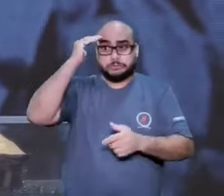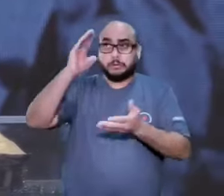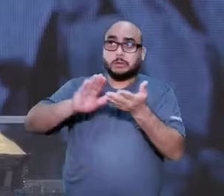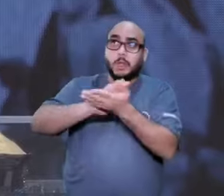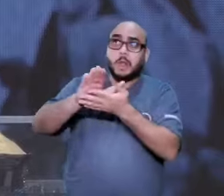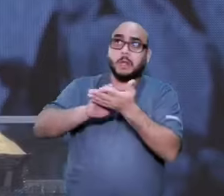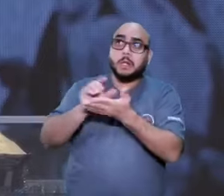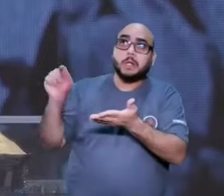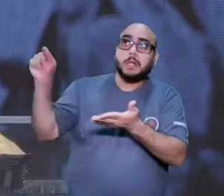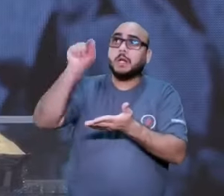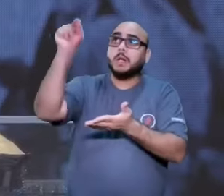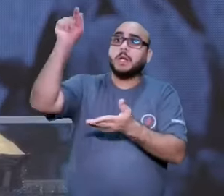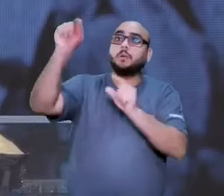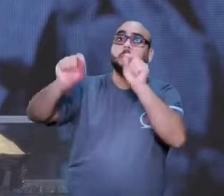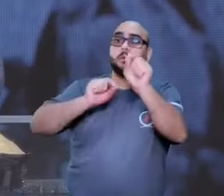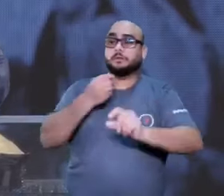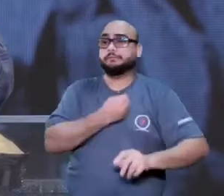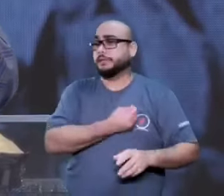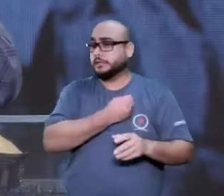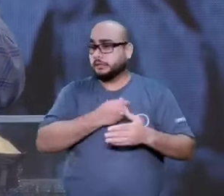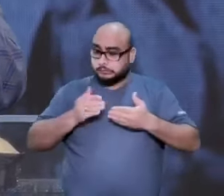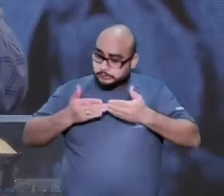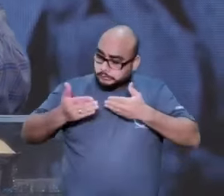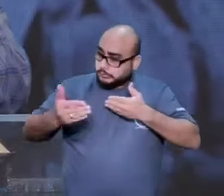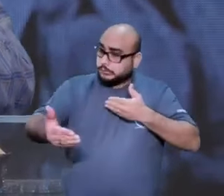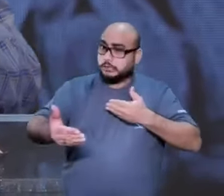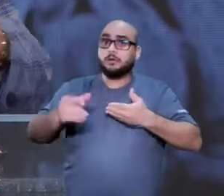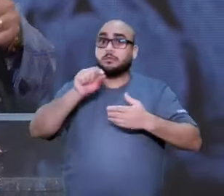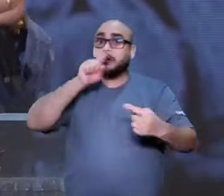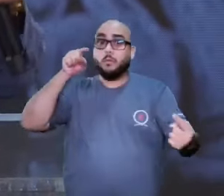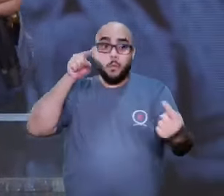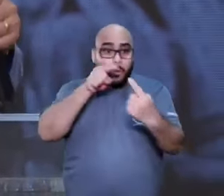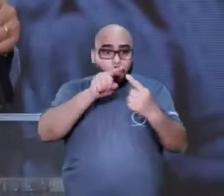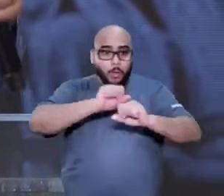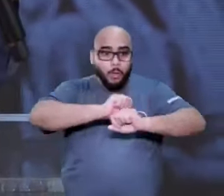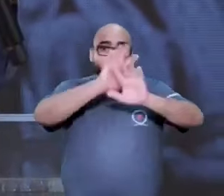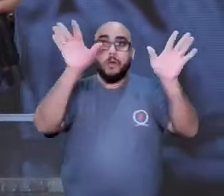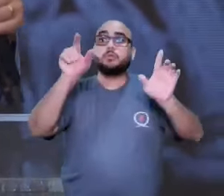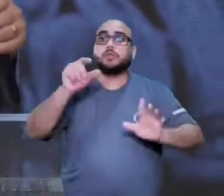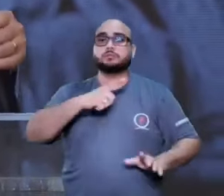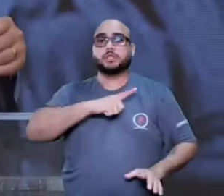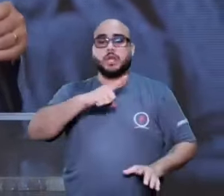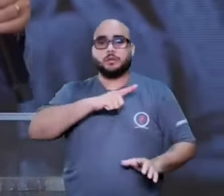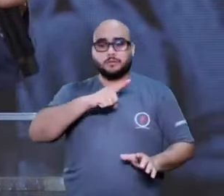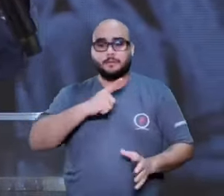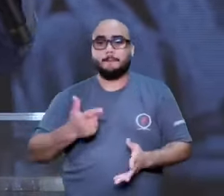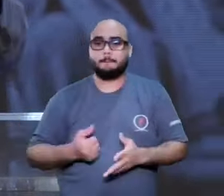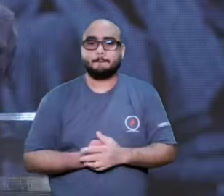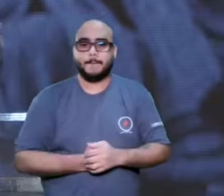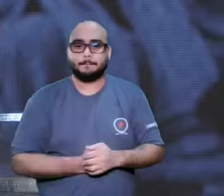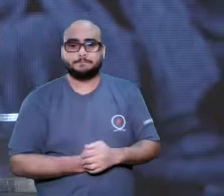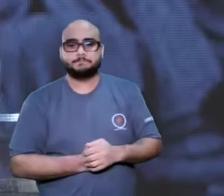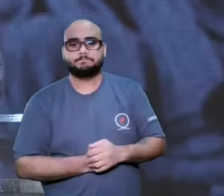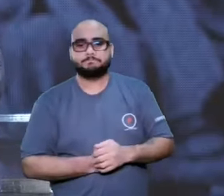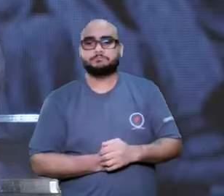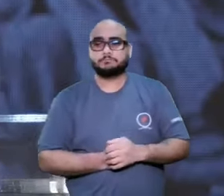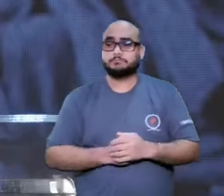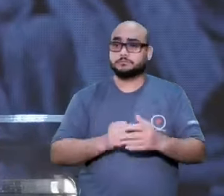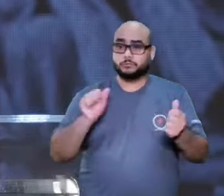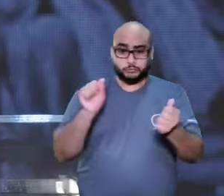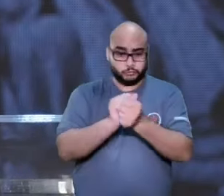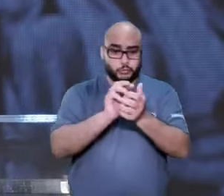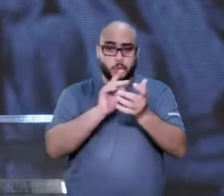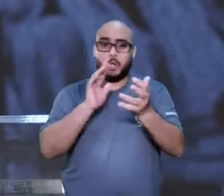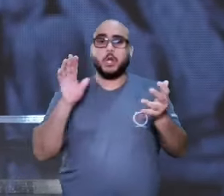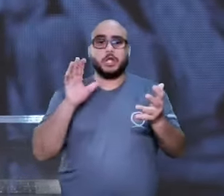Isso faz parte de um propósito Divino que Visa exclusivamente a glorificação do